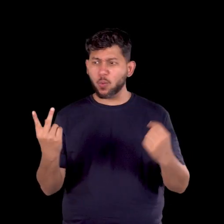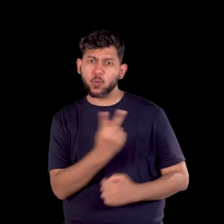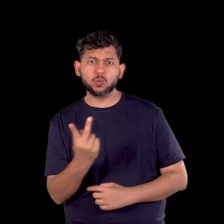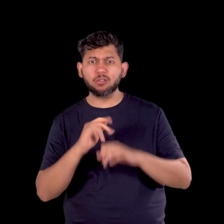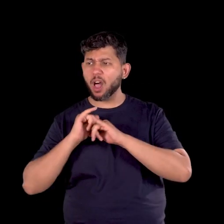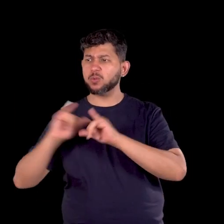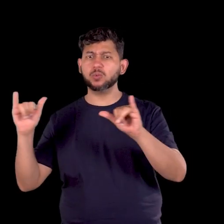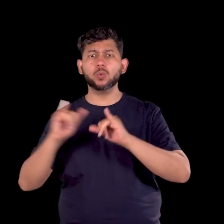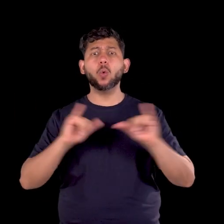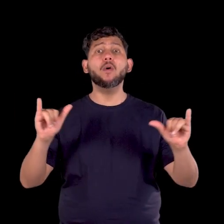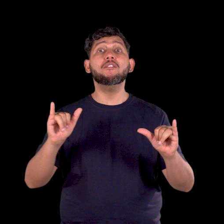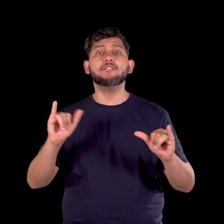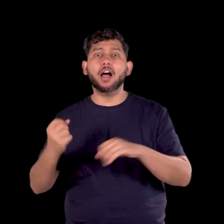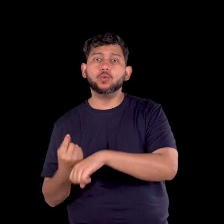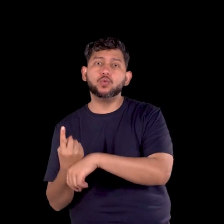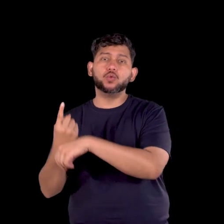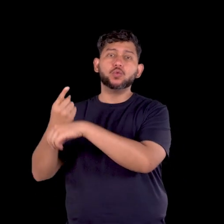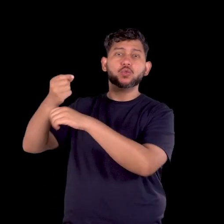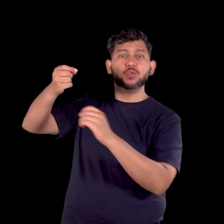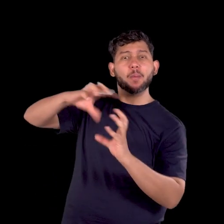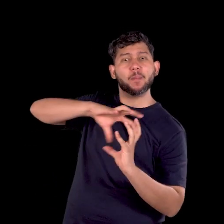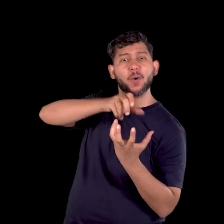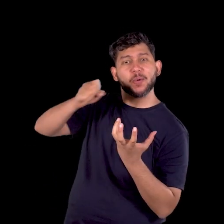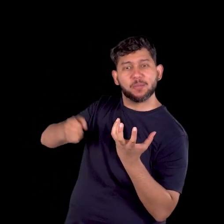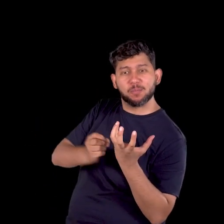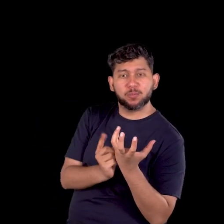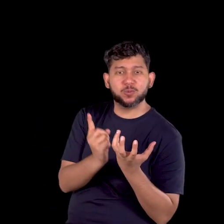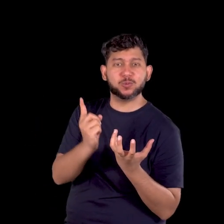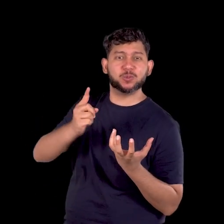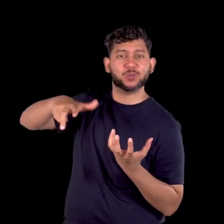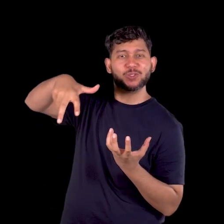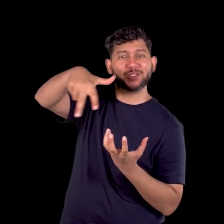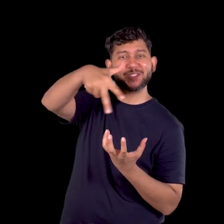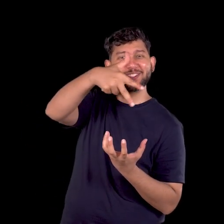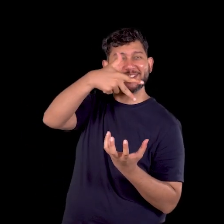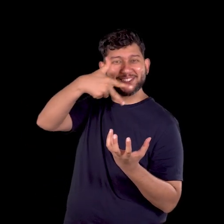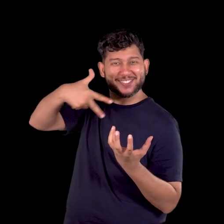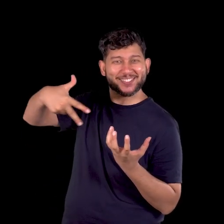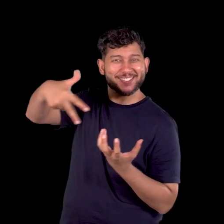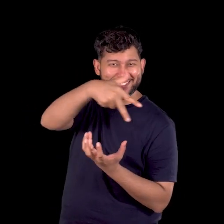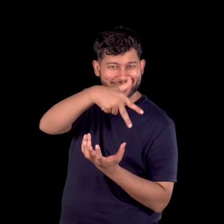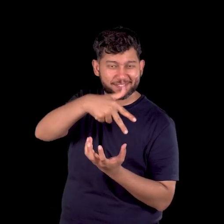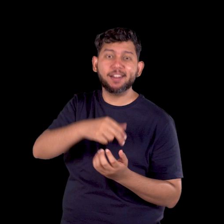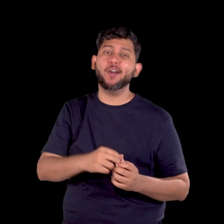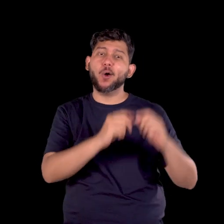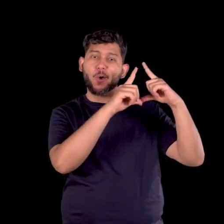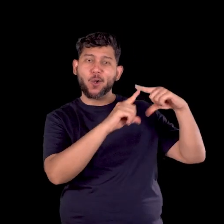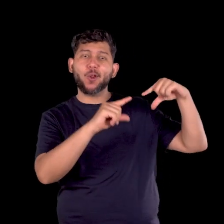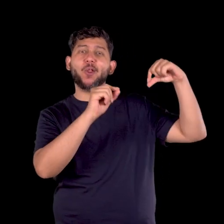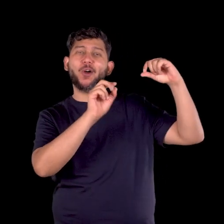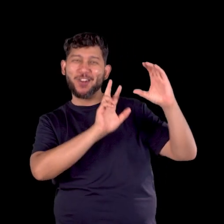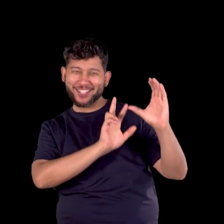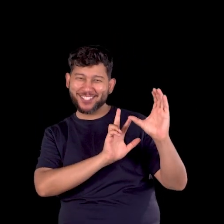e estadunidenses anunciaram planos de usar foguetes para impulsionar satélites artificiais ao espaço.